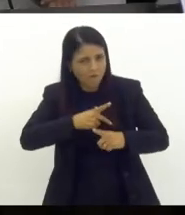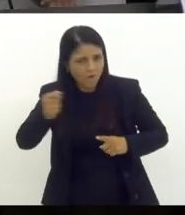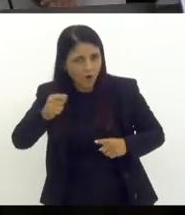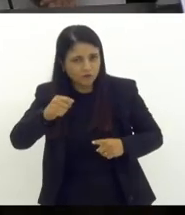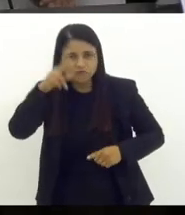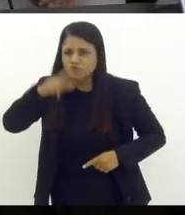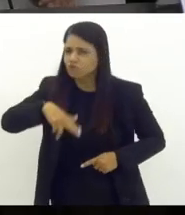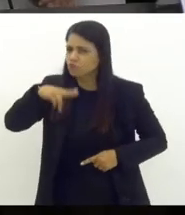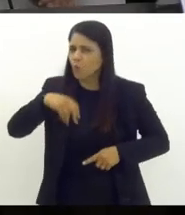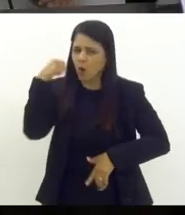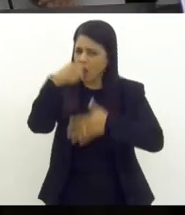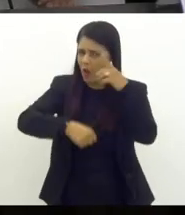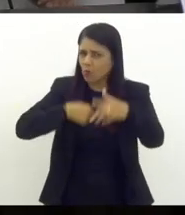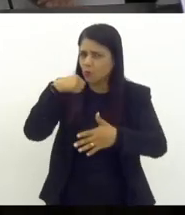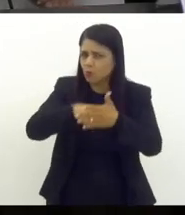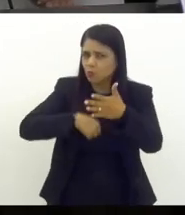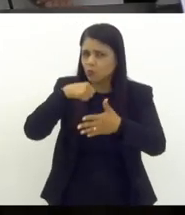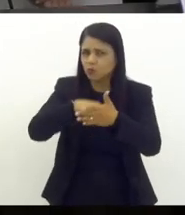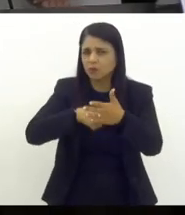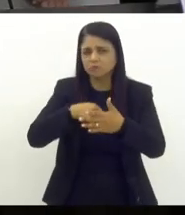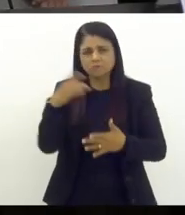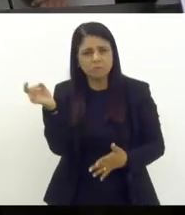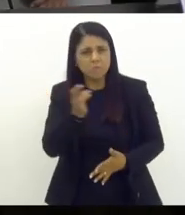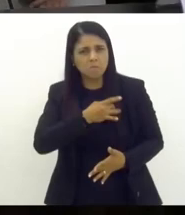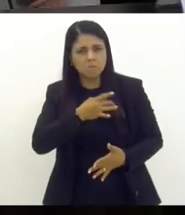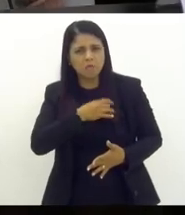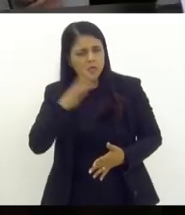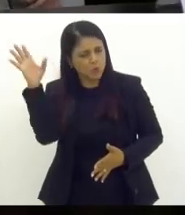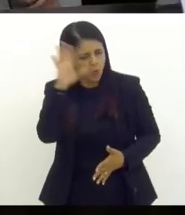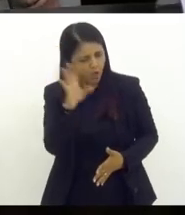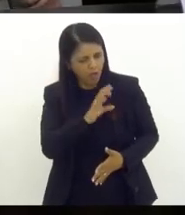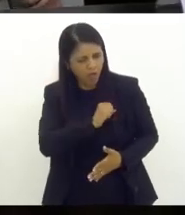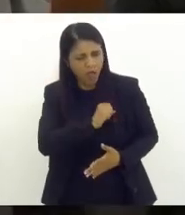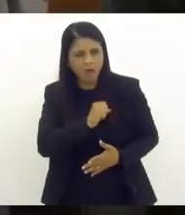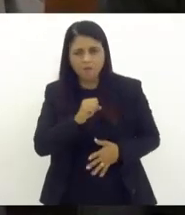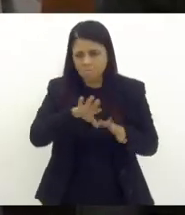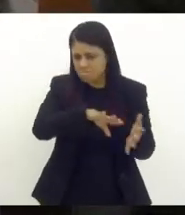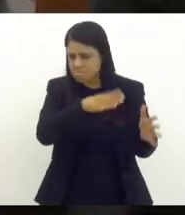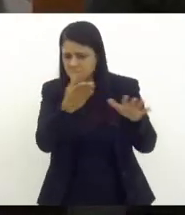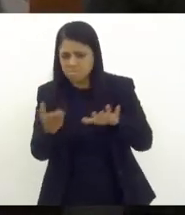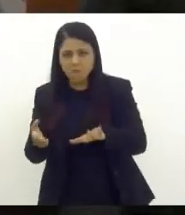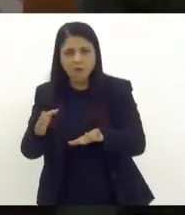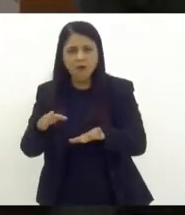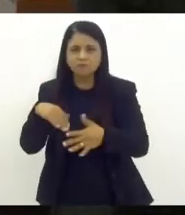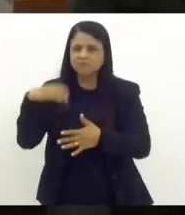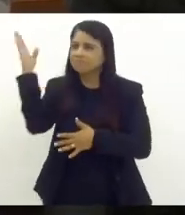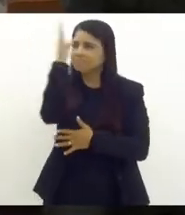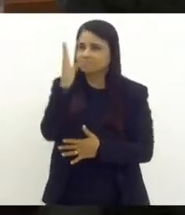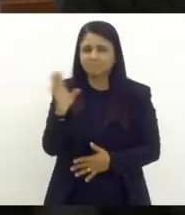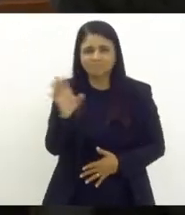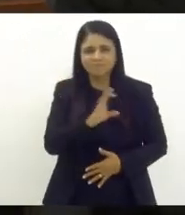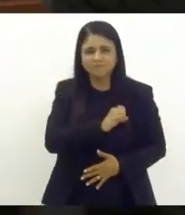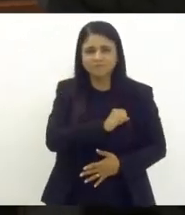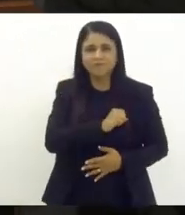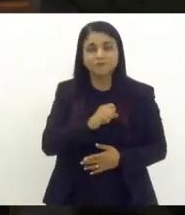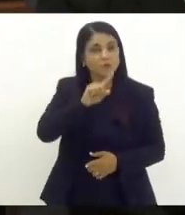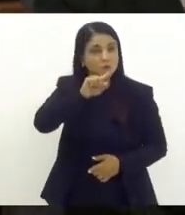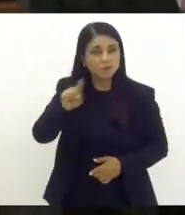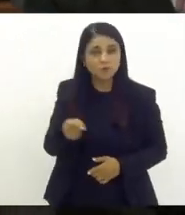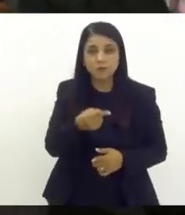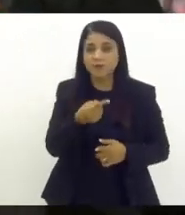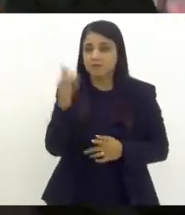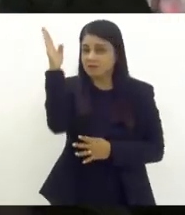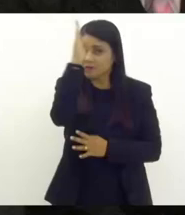a luta nem tem ninguém te adora a própria morte Terra dorada entre outras